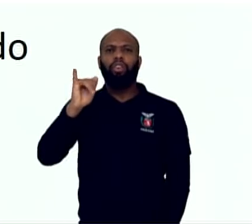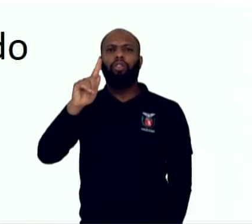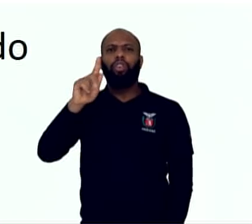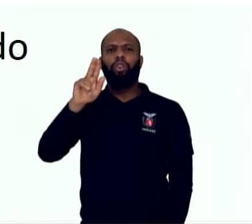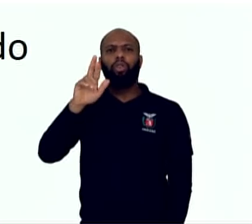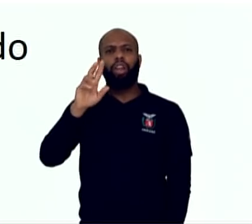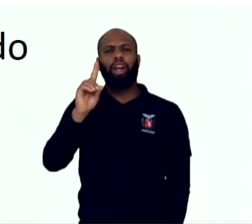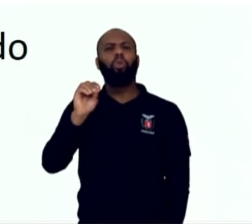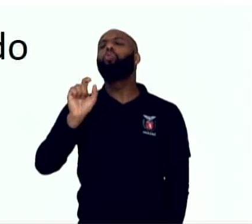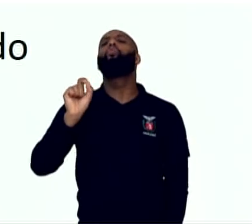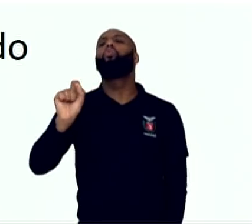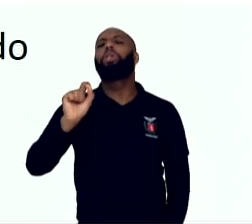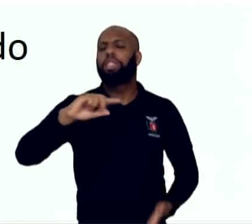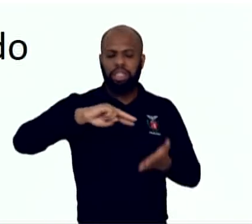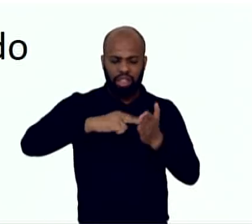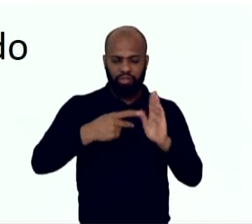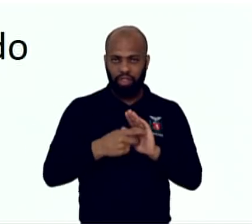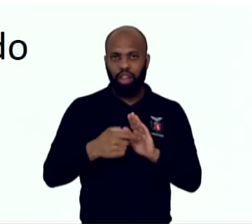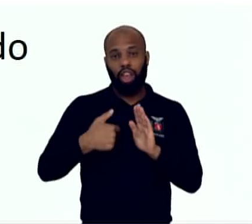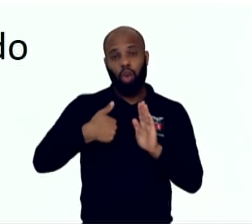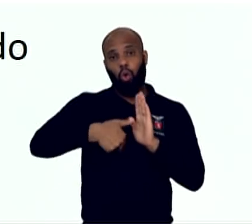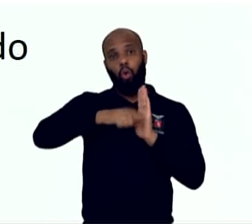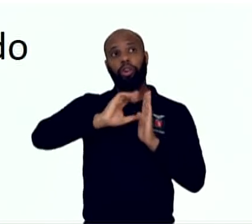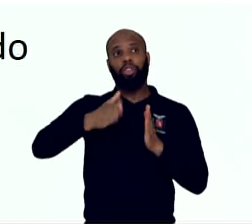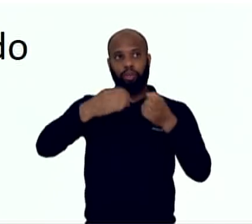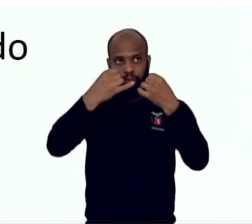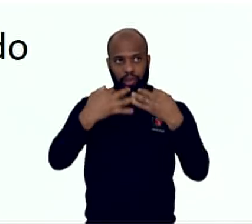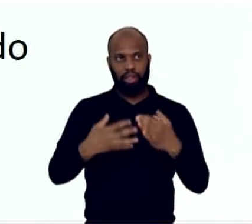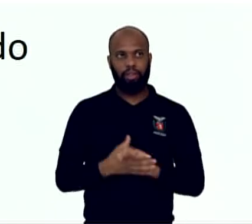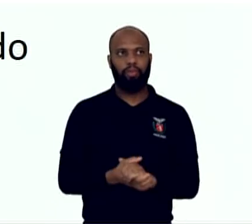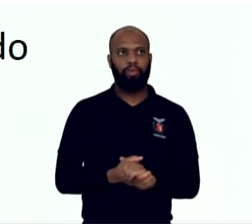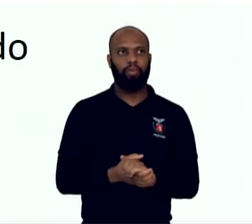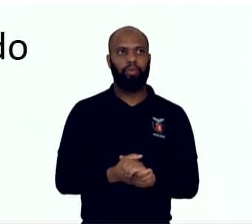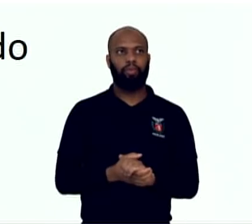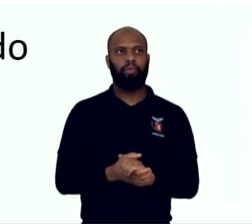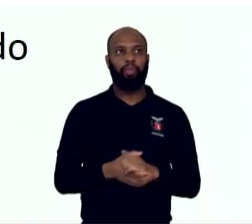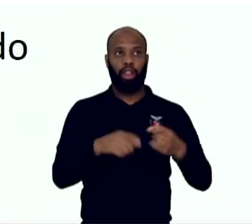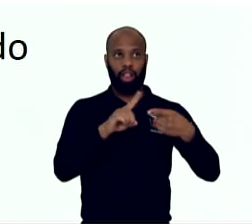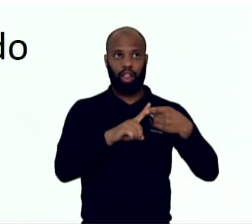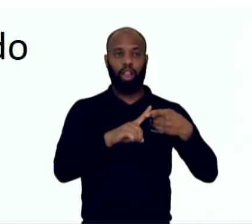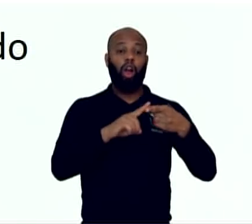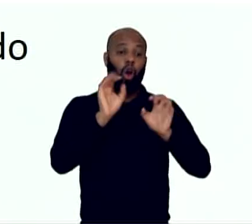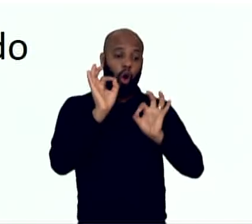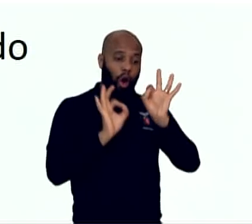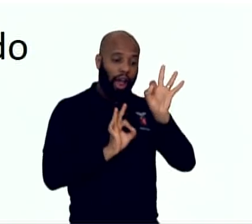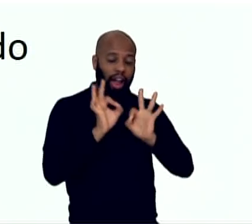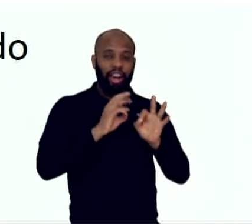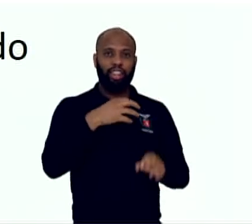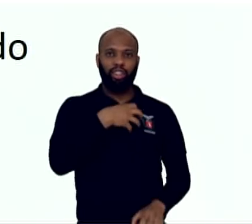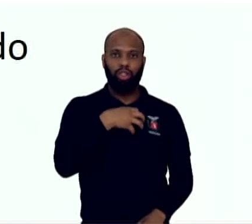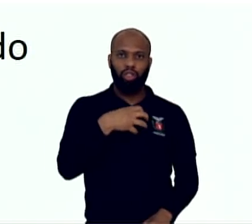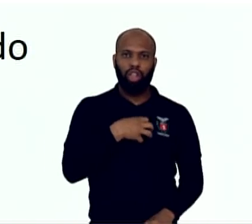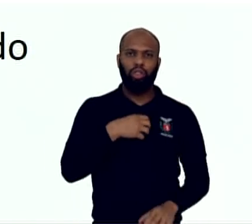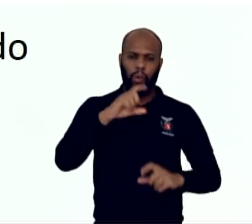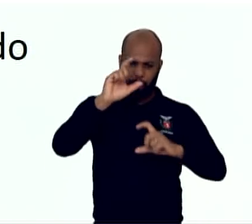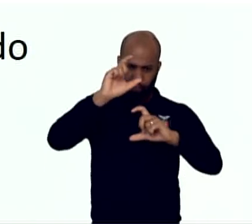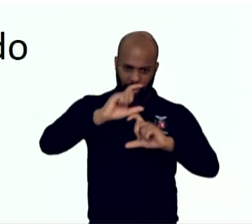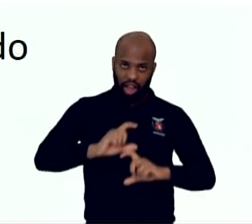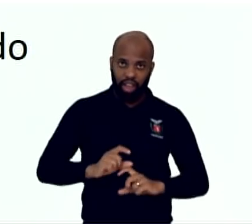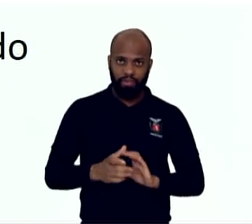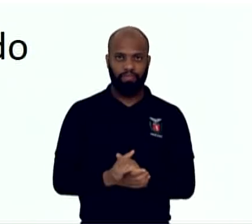figurado, acabei de falar. Exemplo da estrela. Ele corresponde à organização do tamanho dos